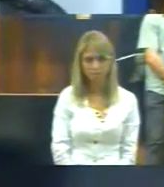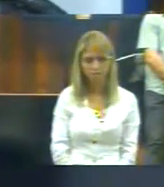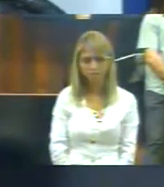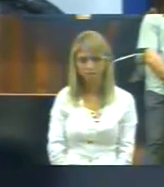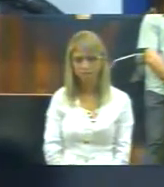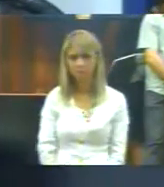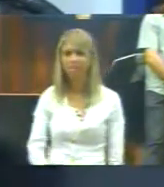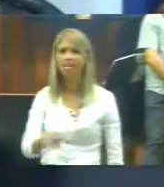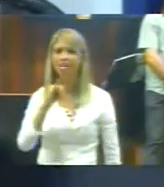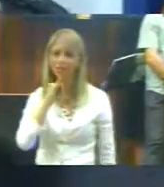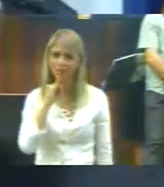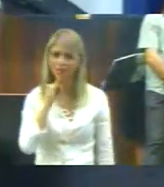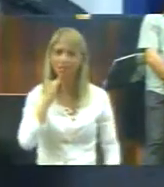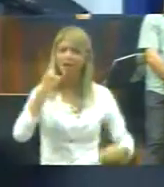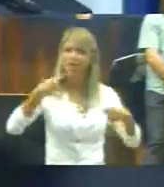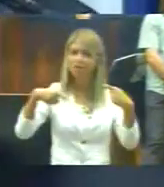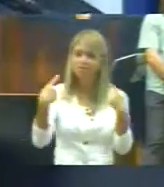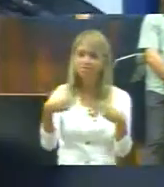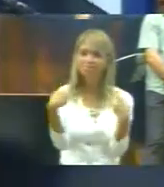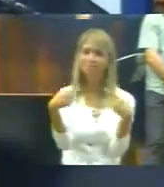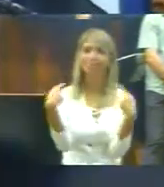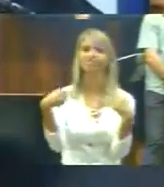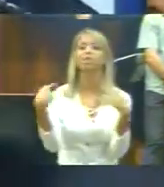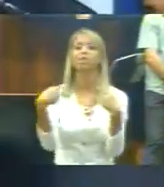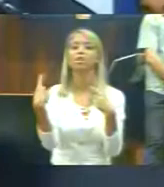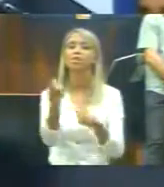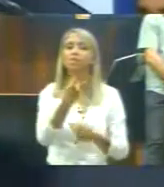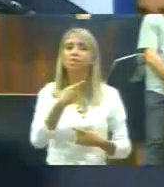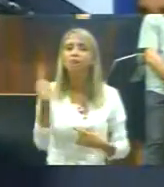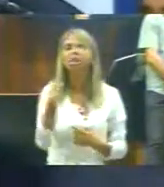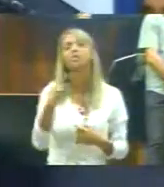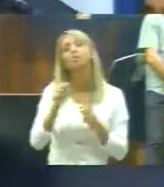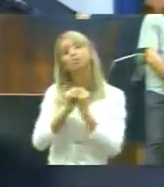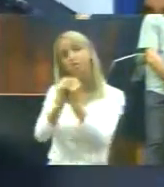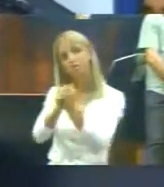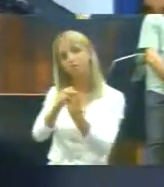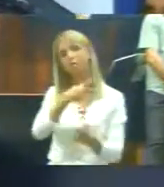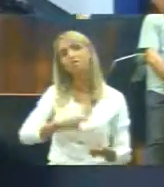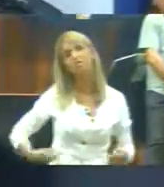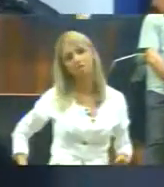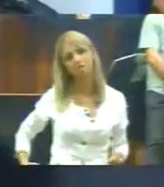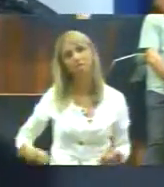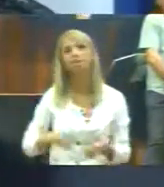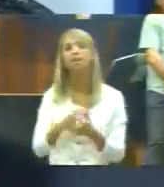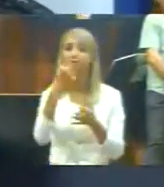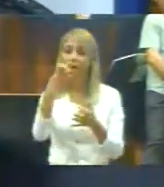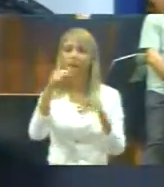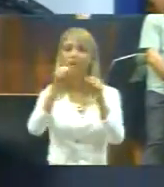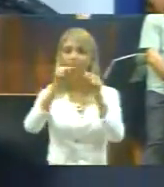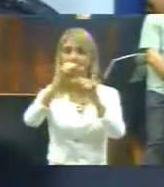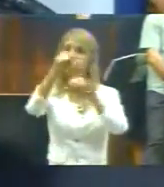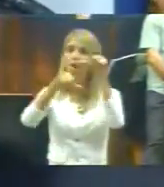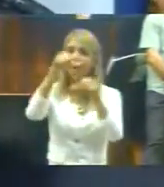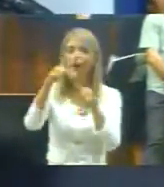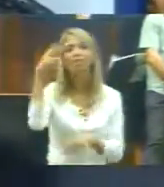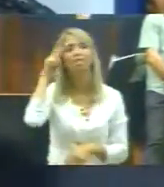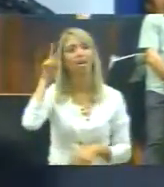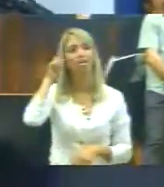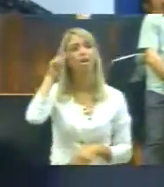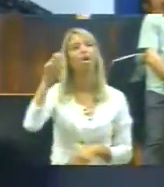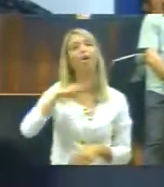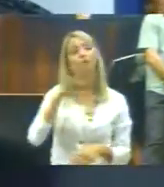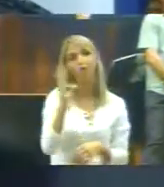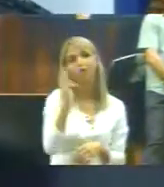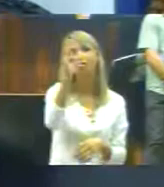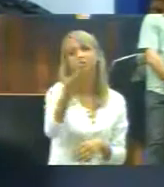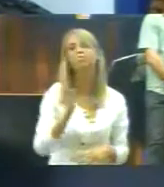infelizmente, o cenário político do Brasil e que nós, junto com o presidente Aquiles e todos os vereadores dessa casa, nos propomos a mudar essa história. Como futuro, nós